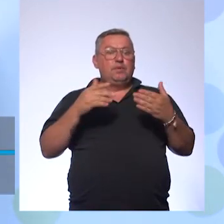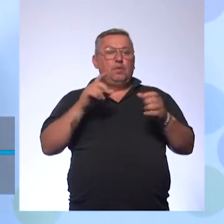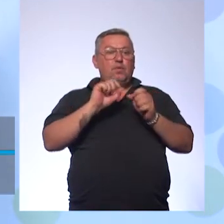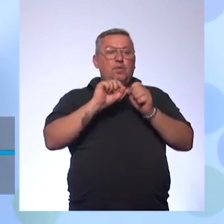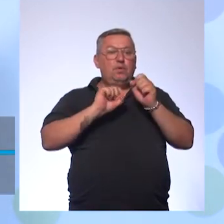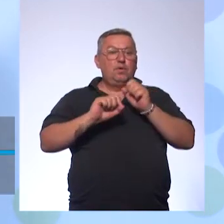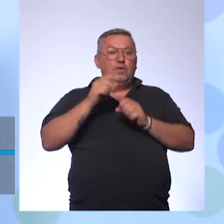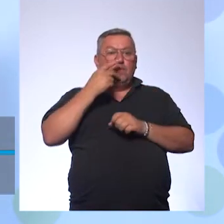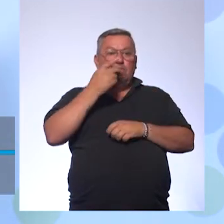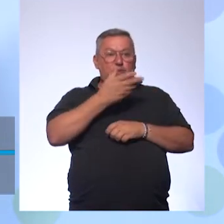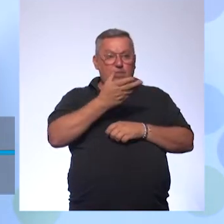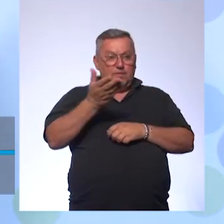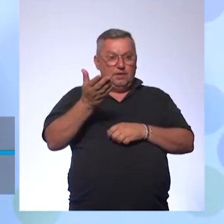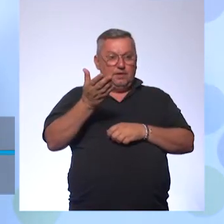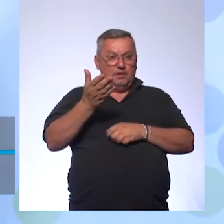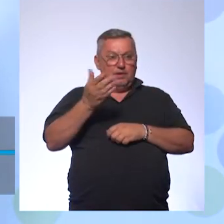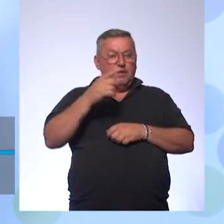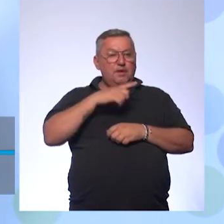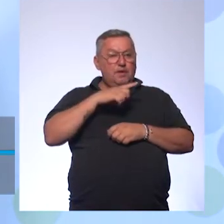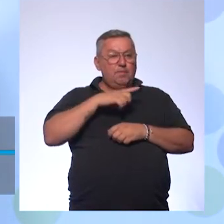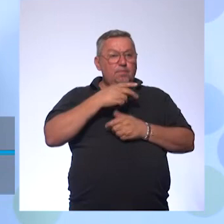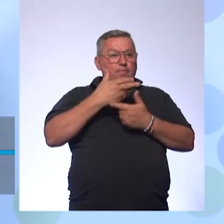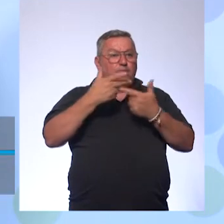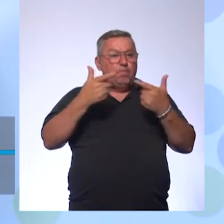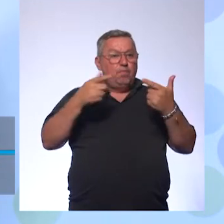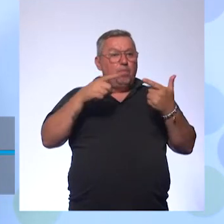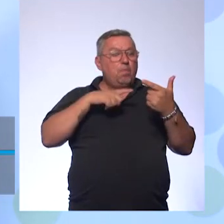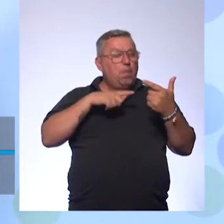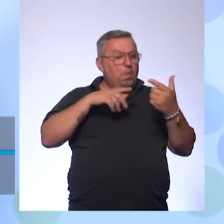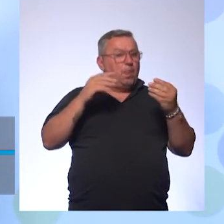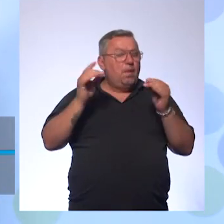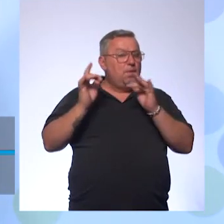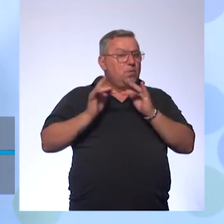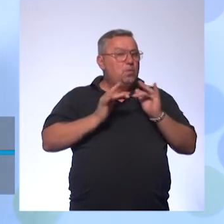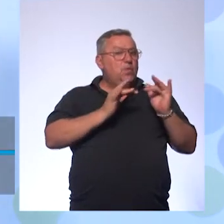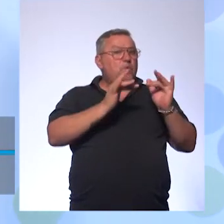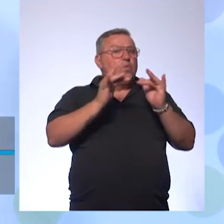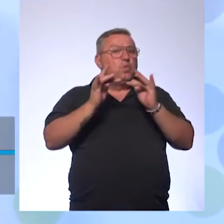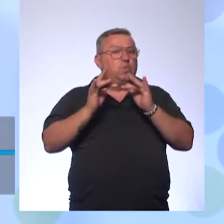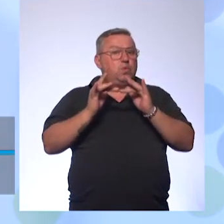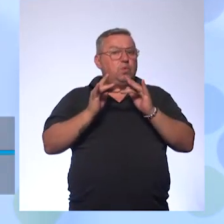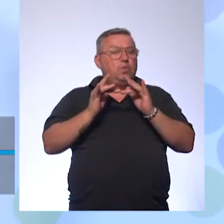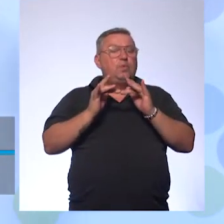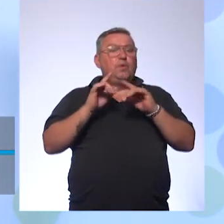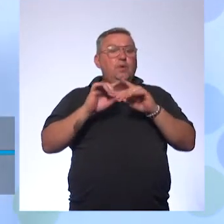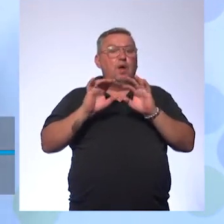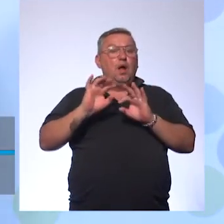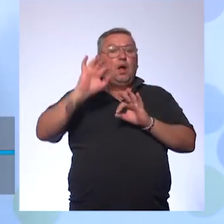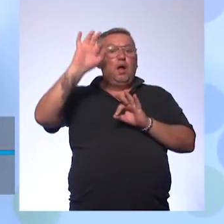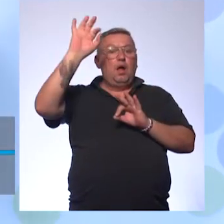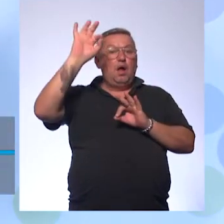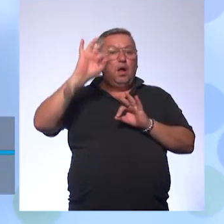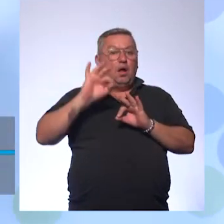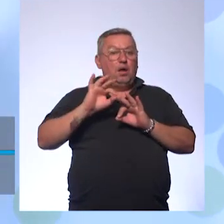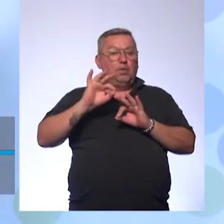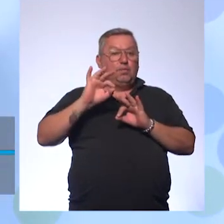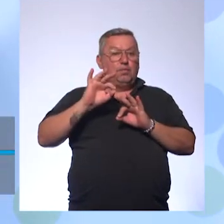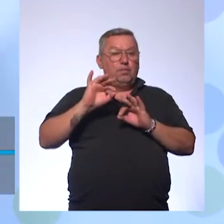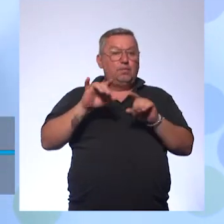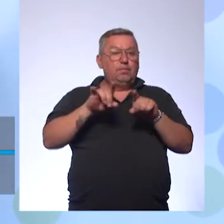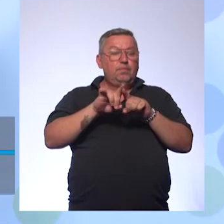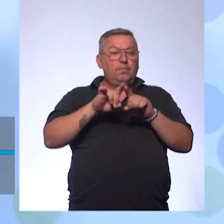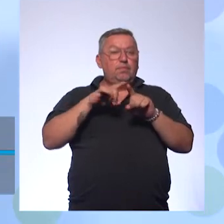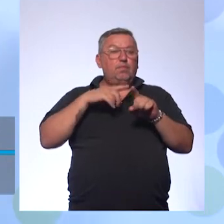lugares. Então, esse tipo de coisa que a gente tem que pensar, nesse tipo de interação que existe na atmosfera, tá